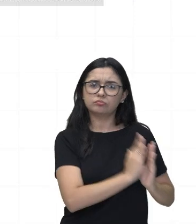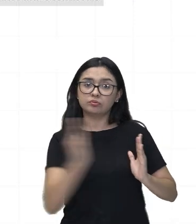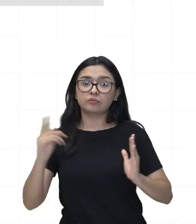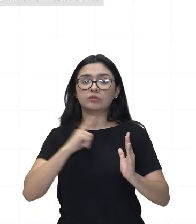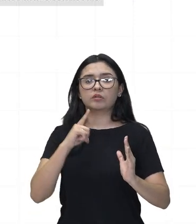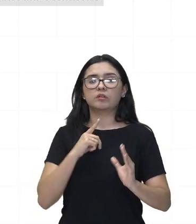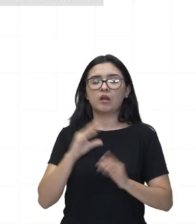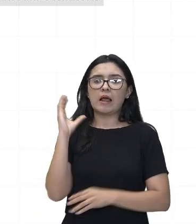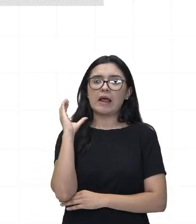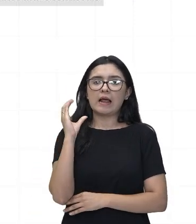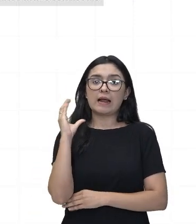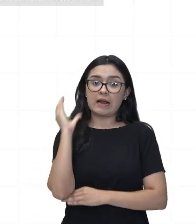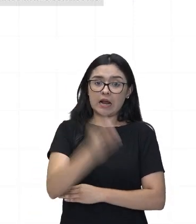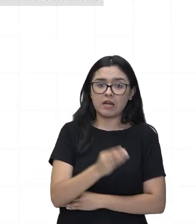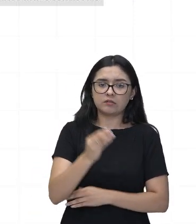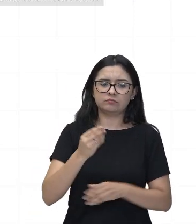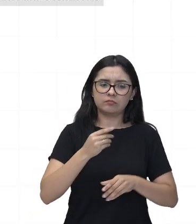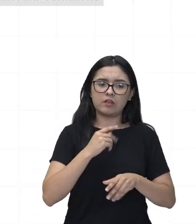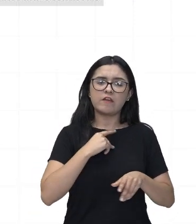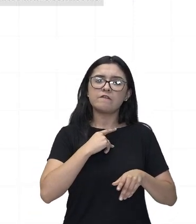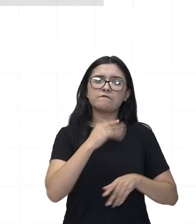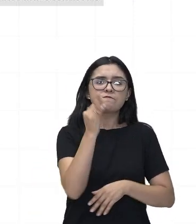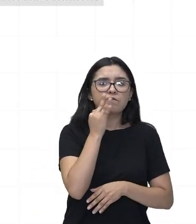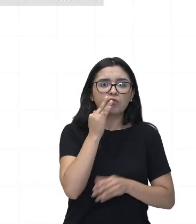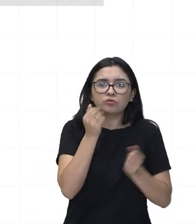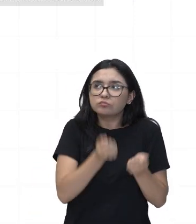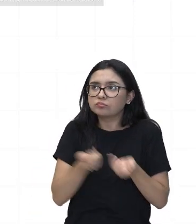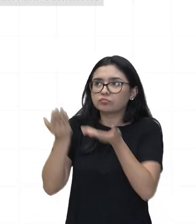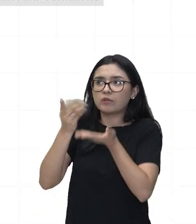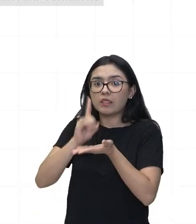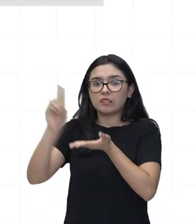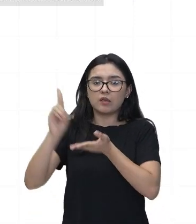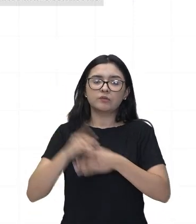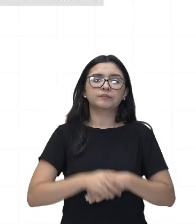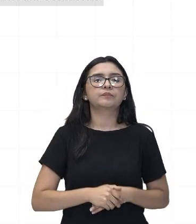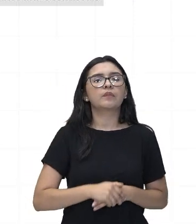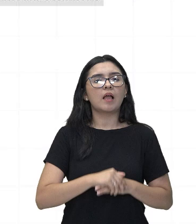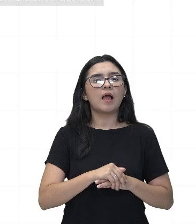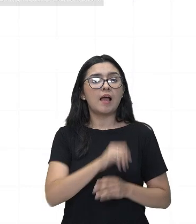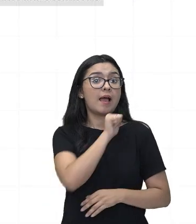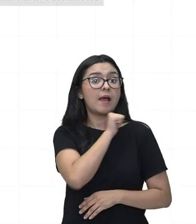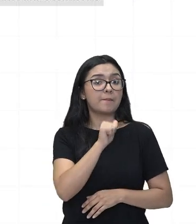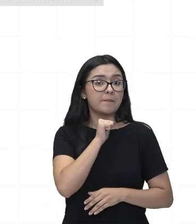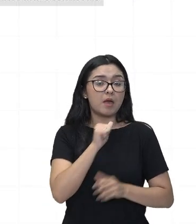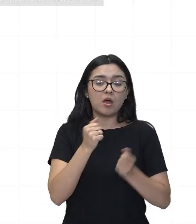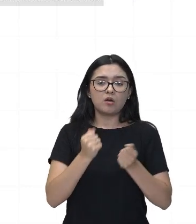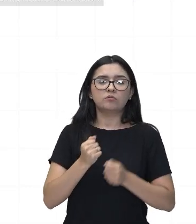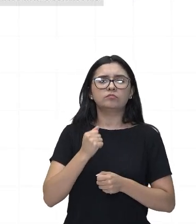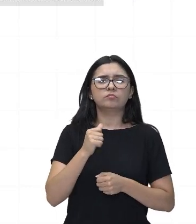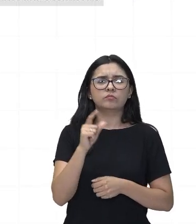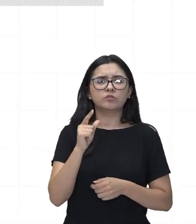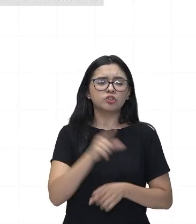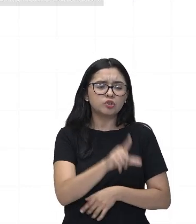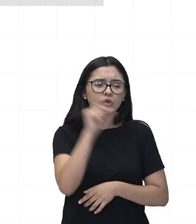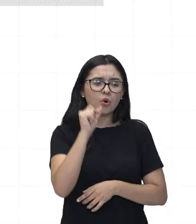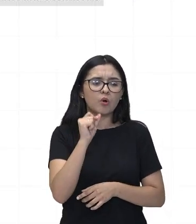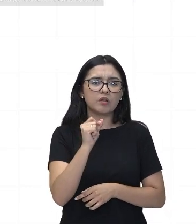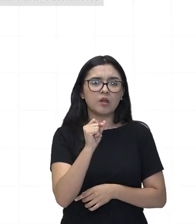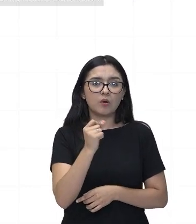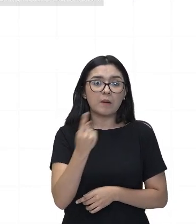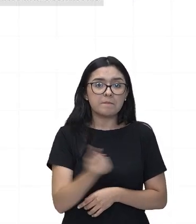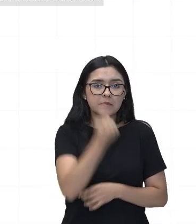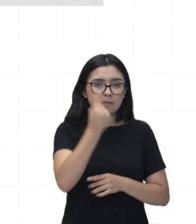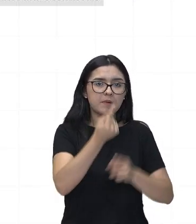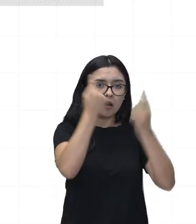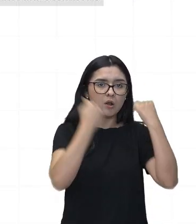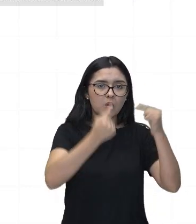Caim frutos da terra em oblação ao Senhor. Abel, de seu lado, ofereceu dos primogênitos do seu rebanho e